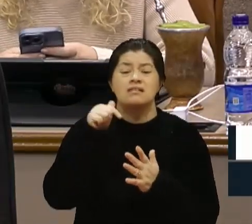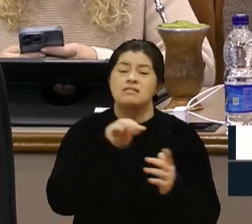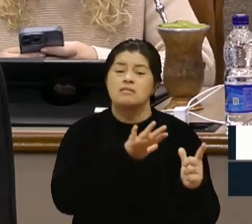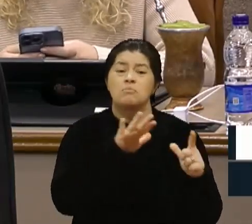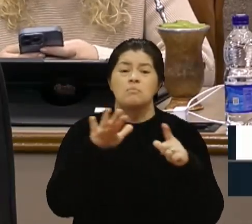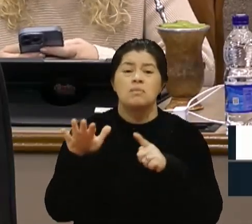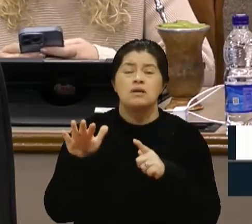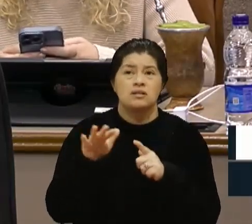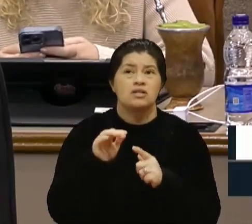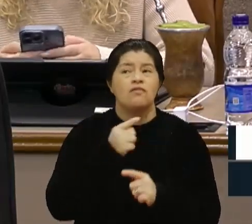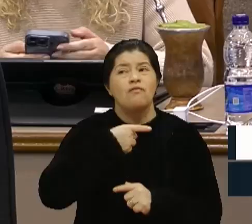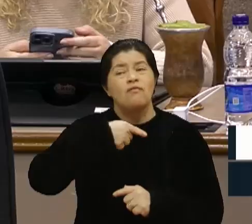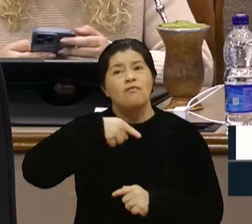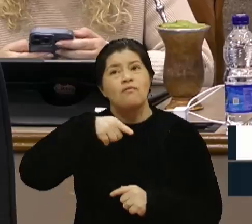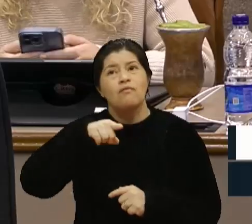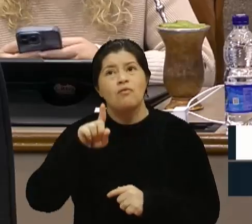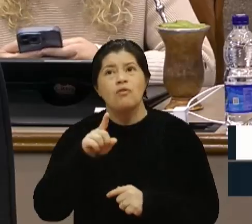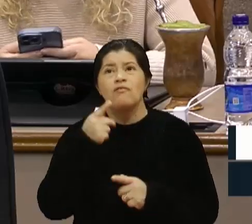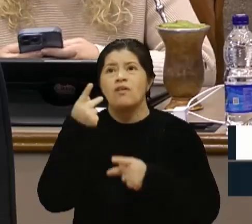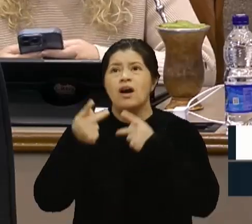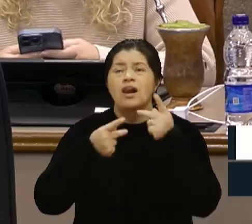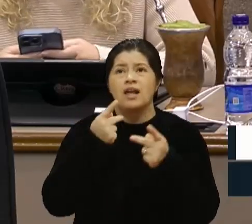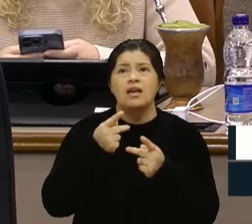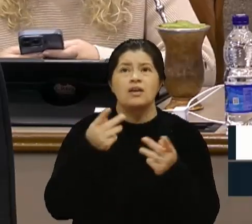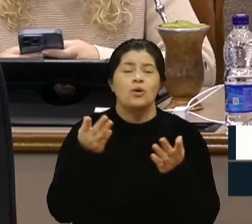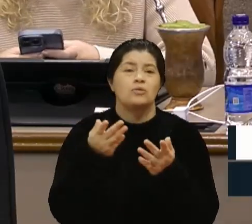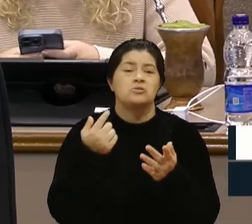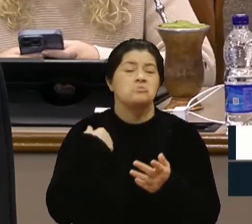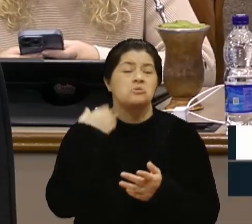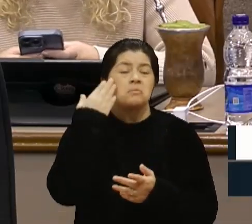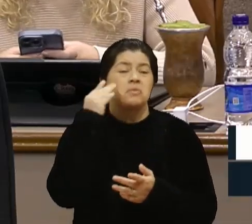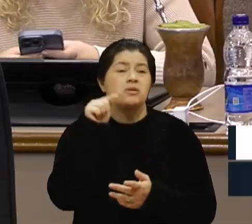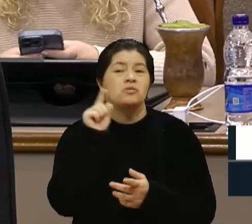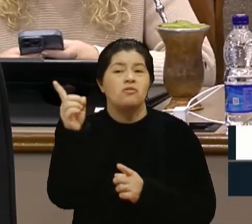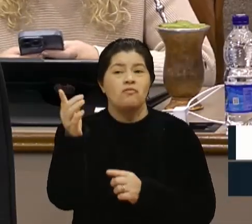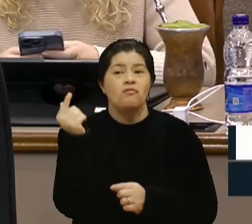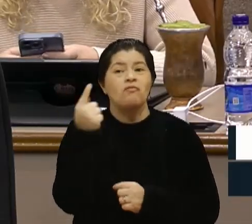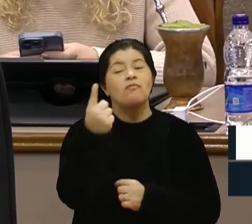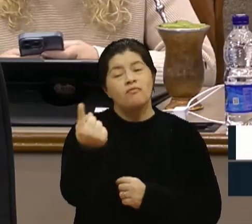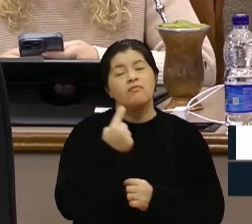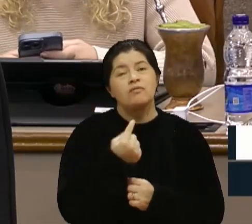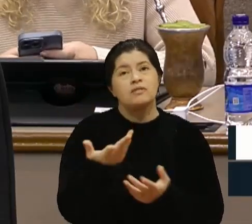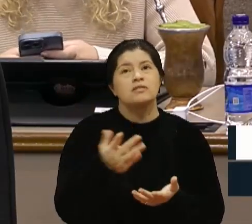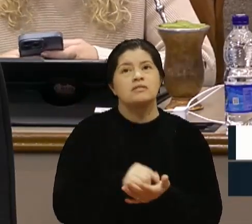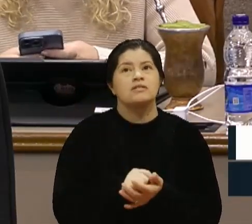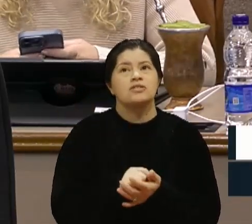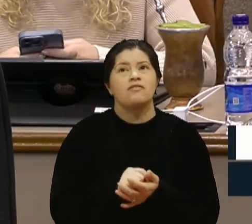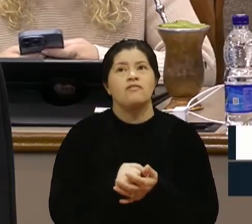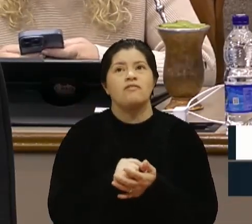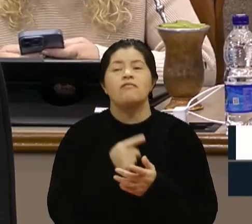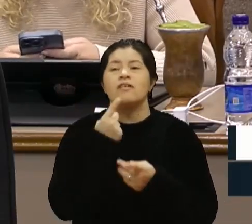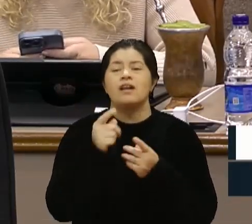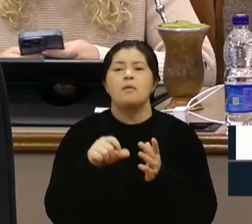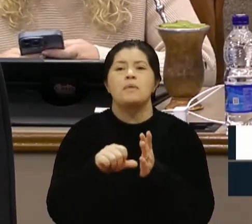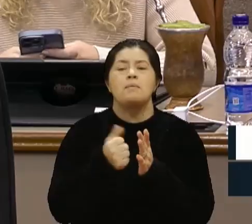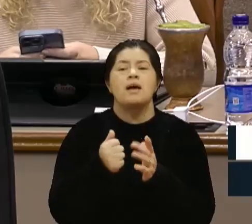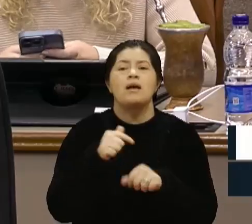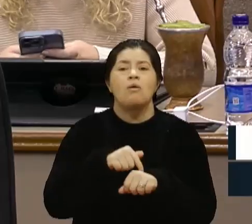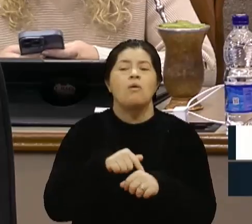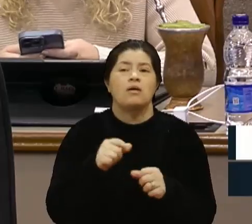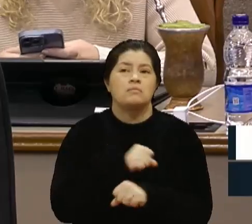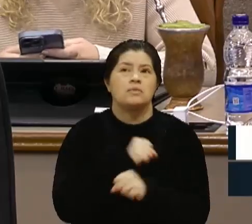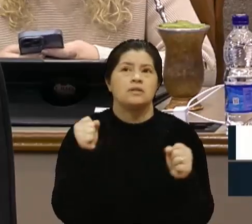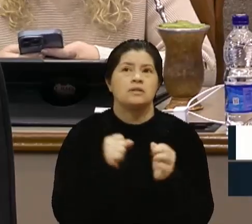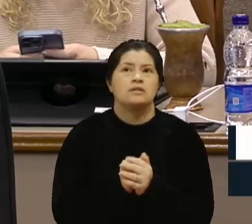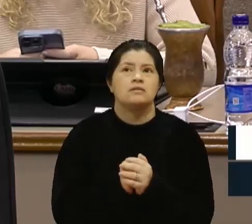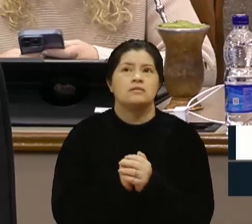mesmo, fui e falei hoje de manhã, não sabia que o senhor viria hoje, né? Falei hoje na primeira hora da manhã sobre